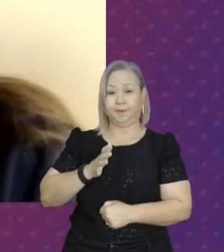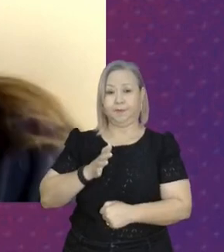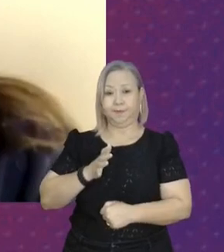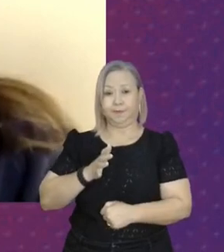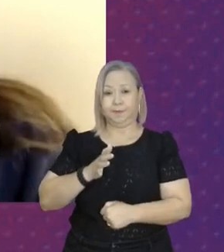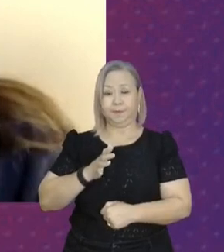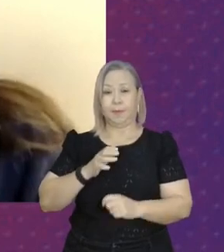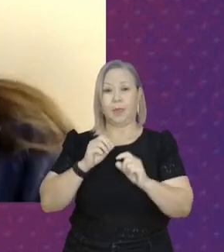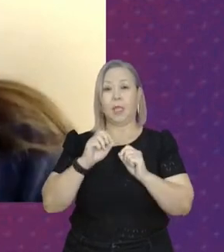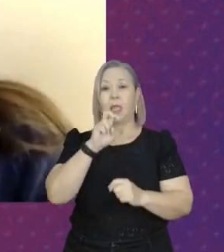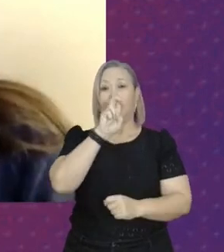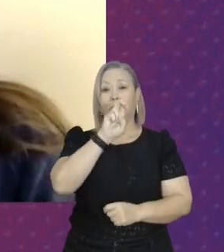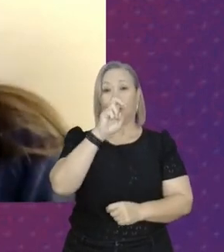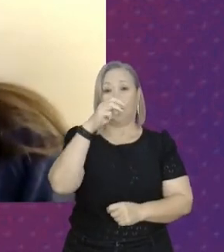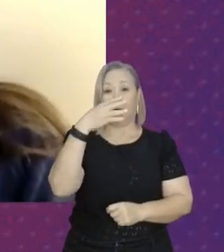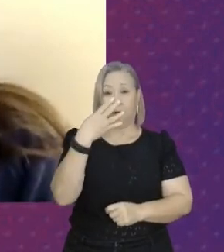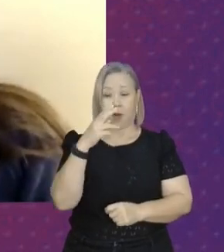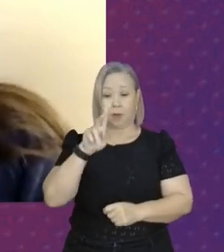ricas,